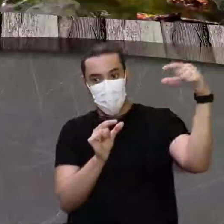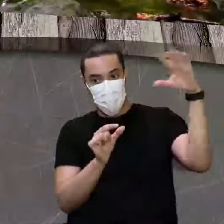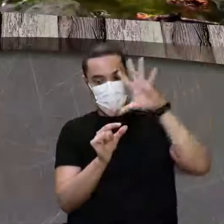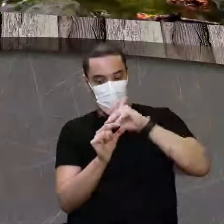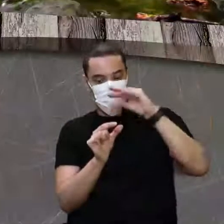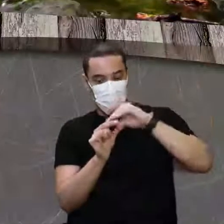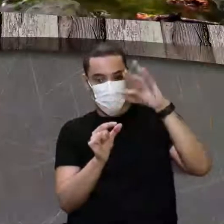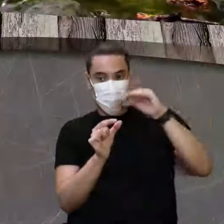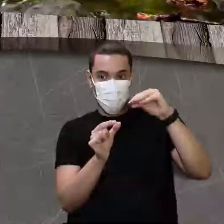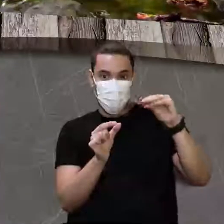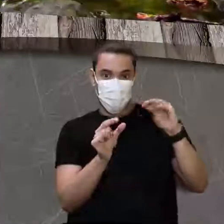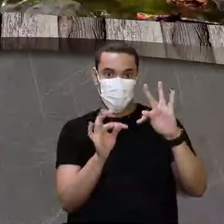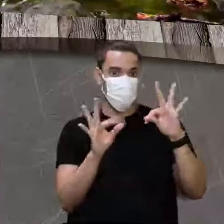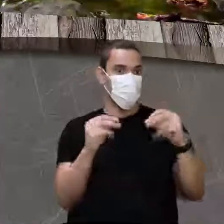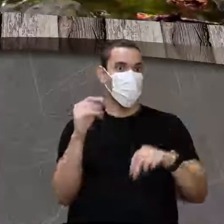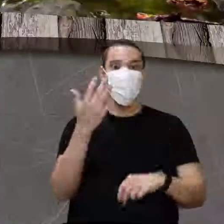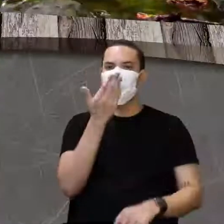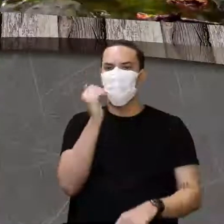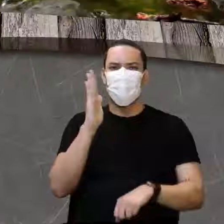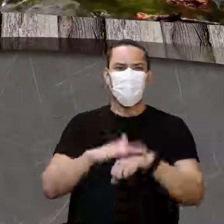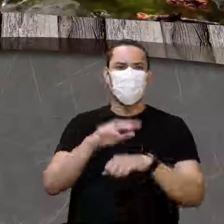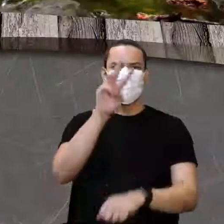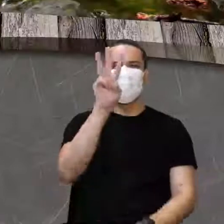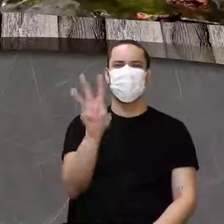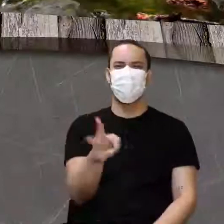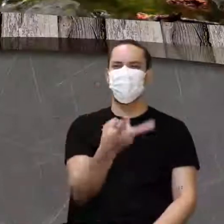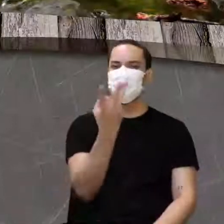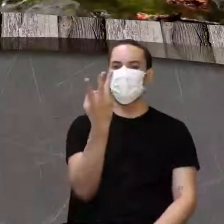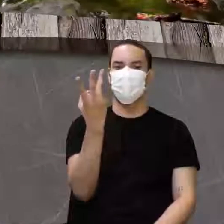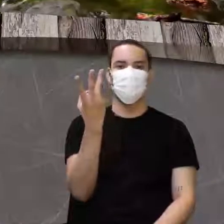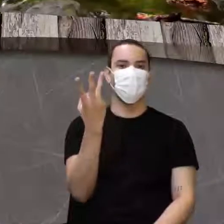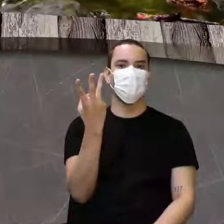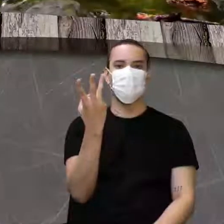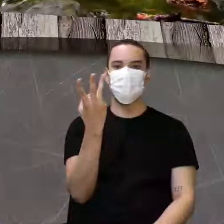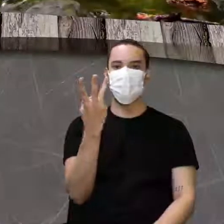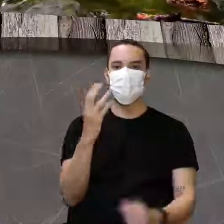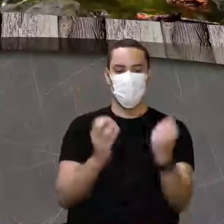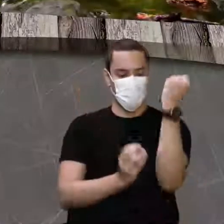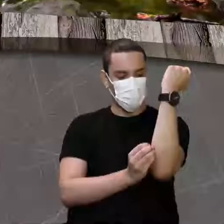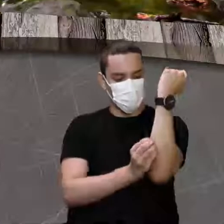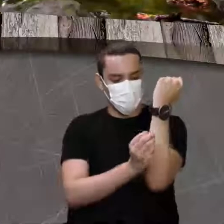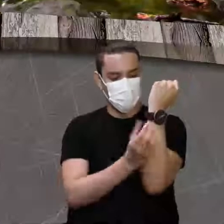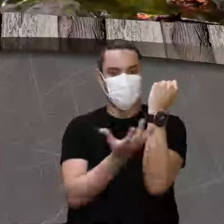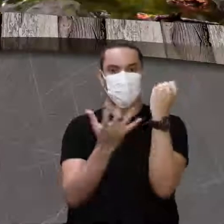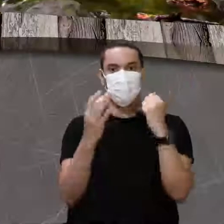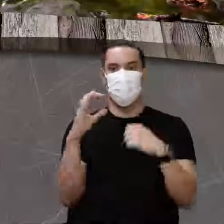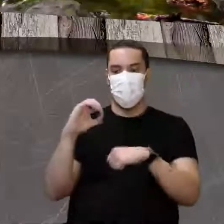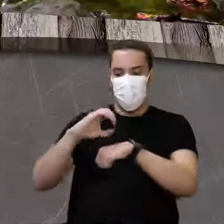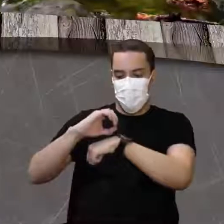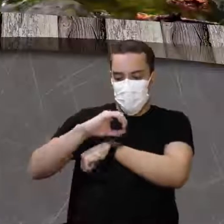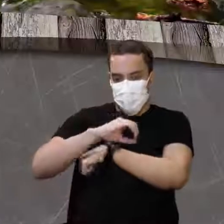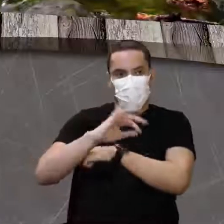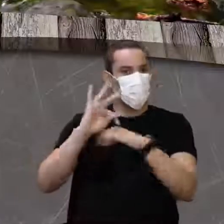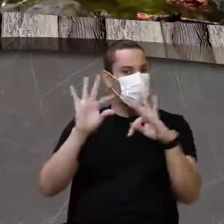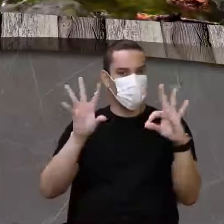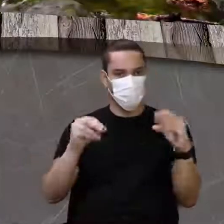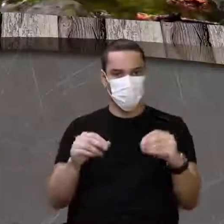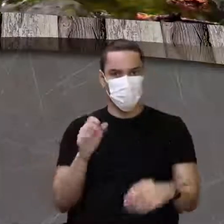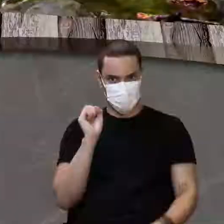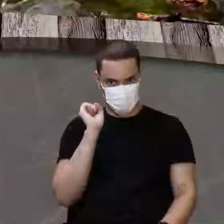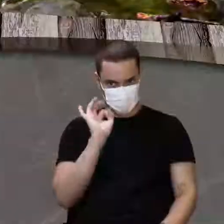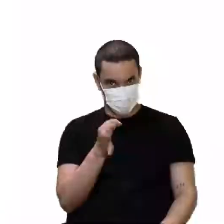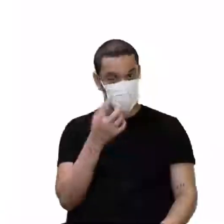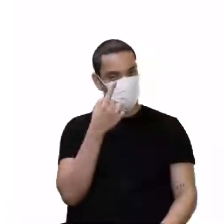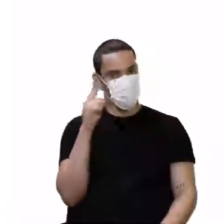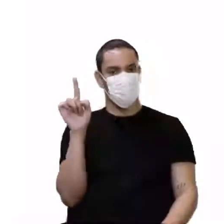eles comem mais de 3.000, né? Toda vez que a linguinha deles entra lá dentro e vai se alimentando, tá? Vamos ver